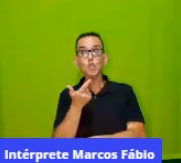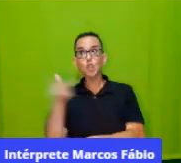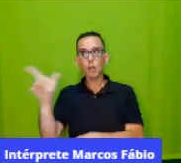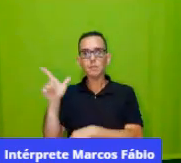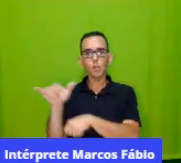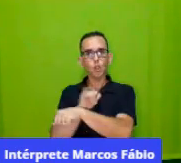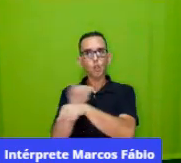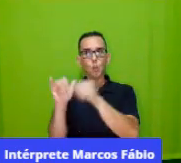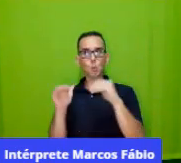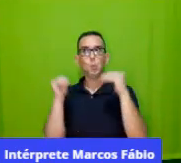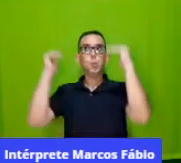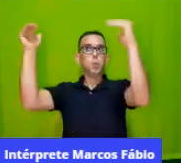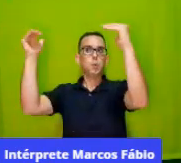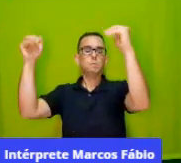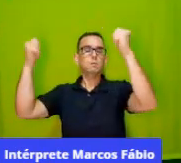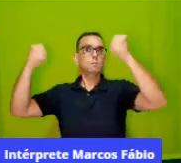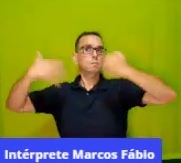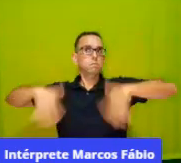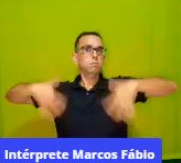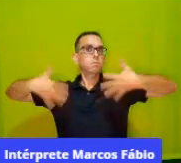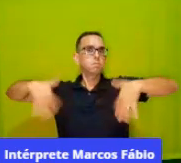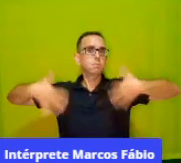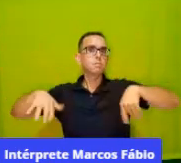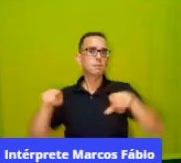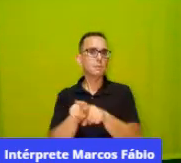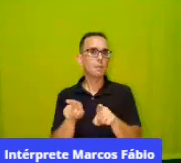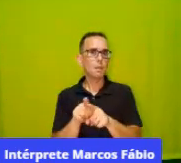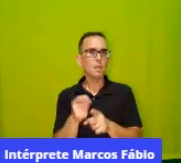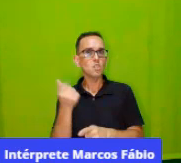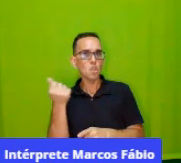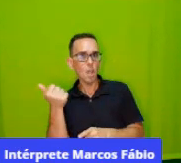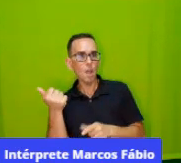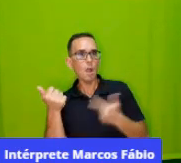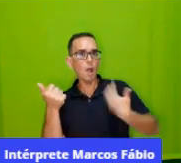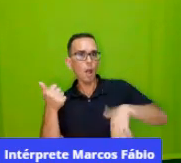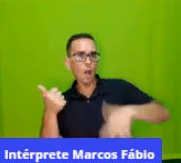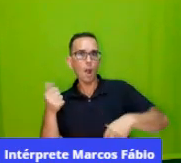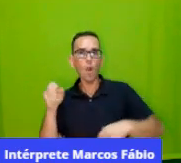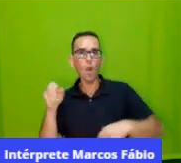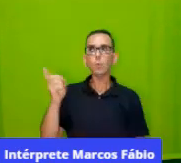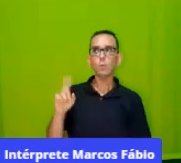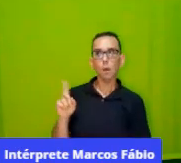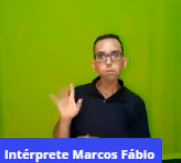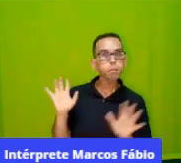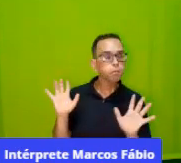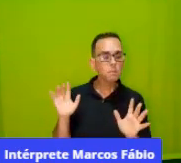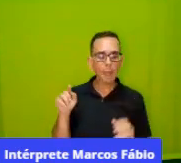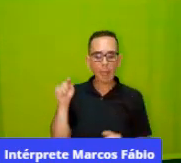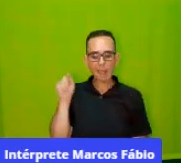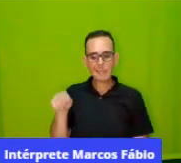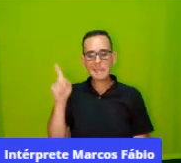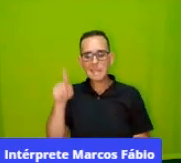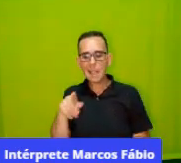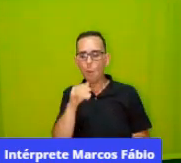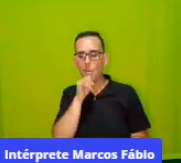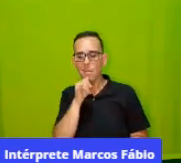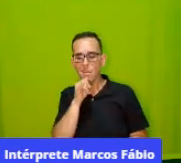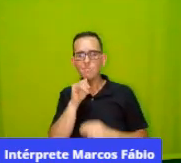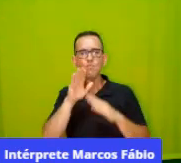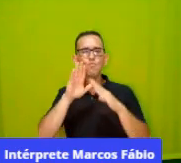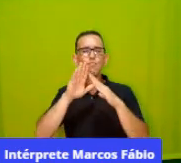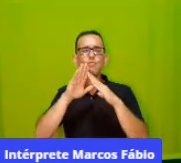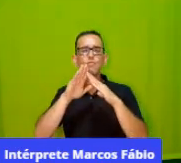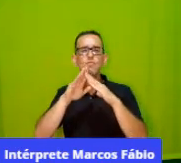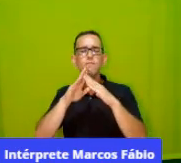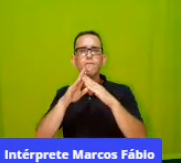de baixo custo e de alto custo. Aqui já é um exemplo de um alto custo, né? Às vezes não é acessível